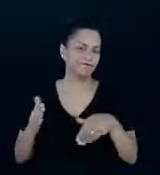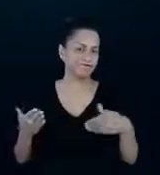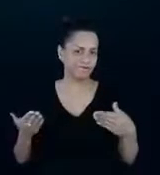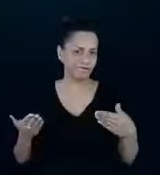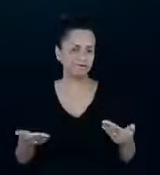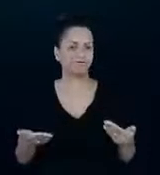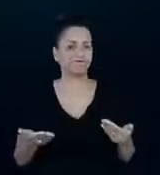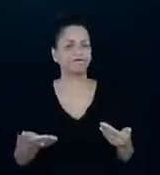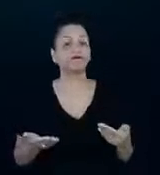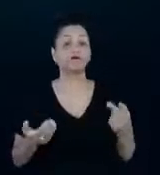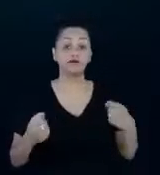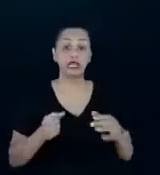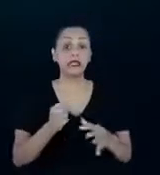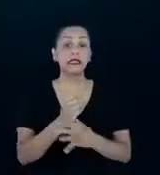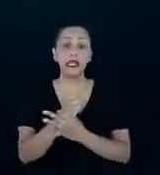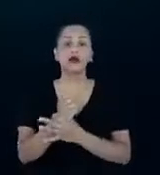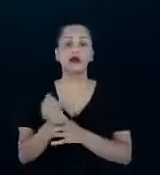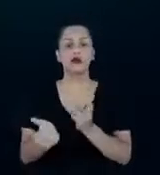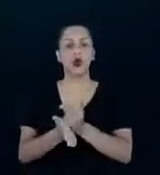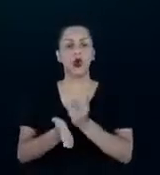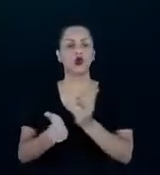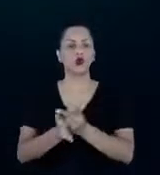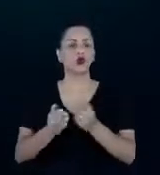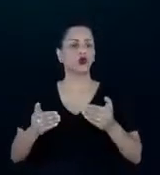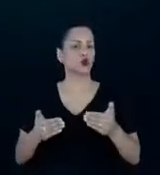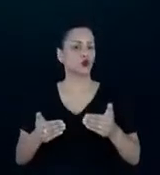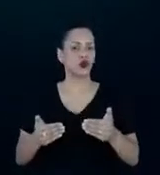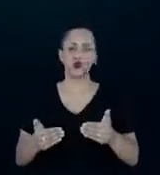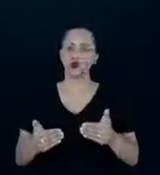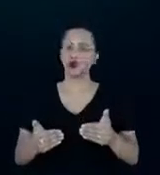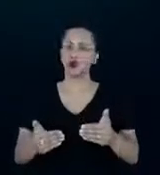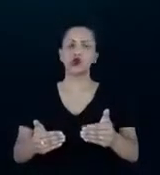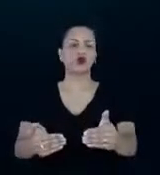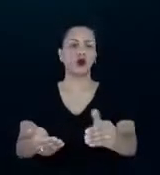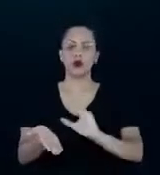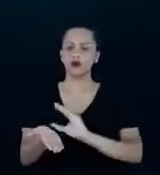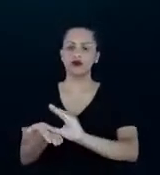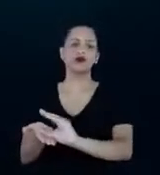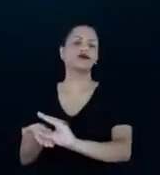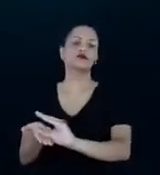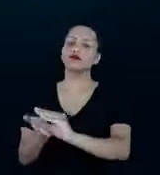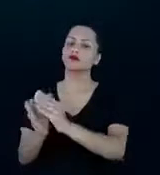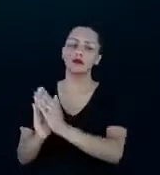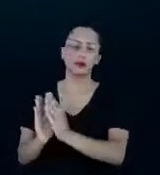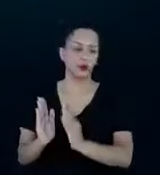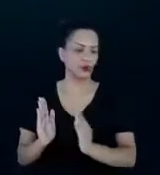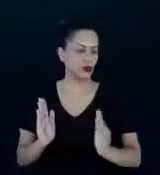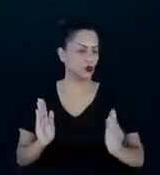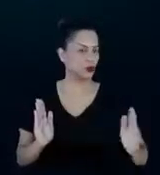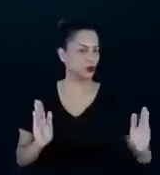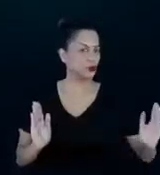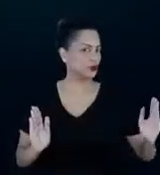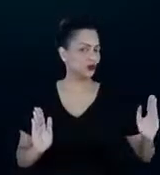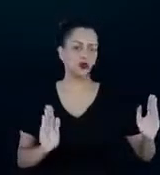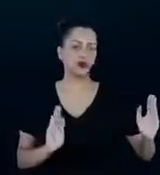e que haja segurança da manutenção dos recursos que já foram previstos para os projetos de